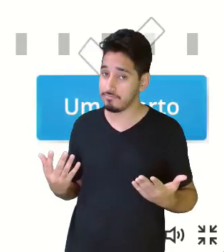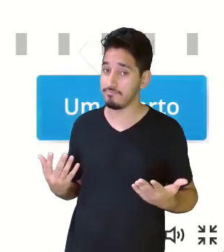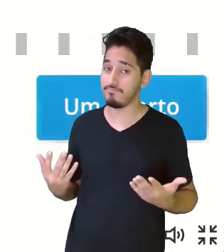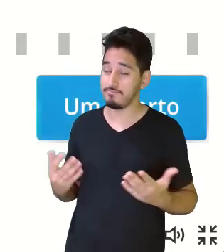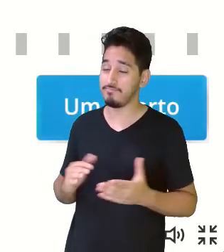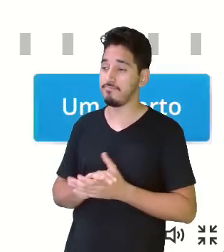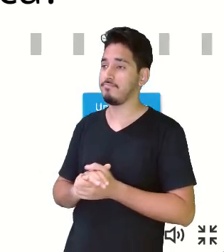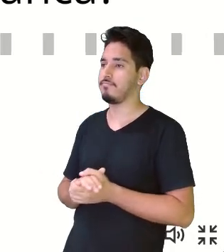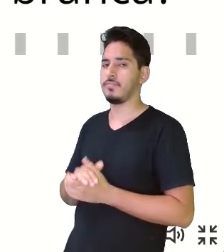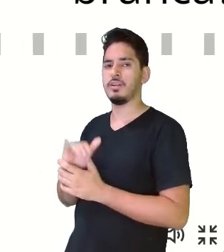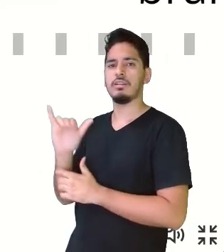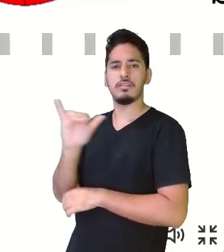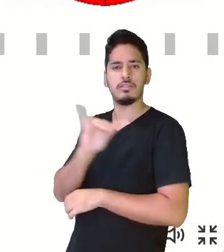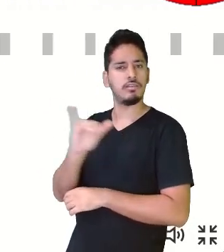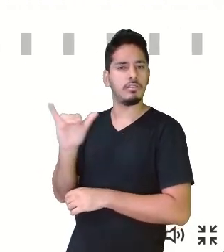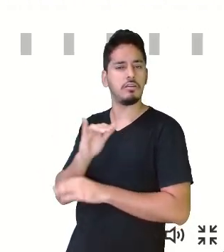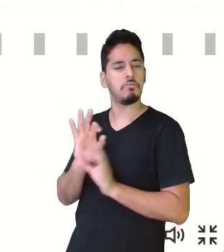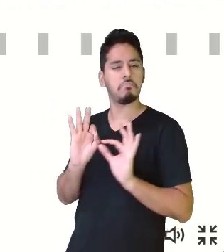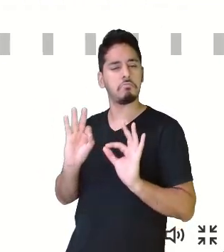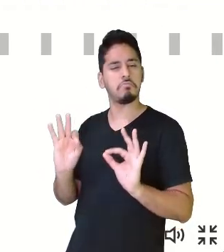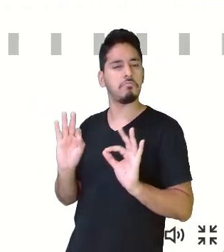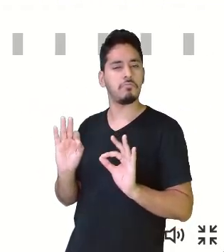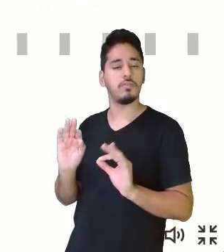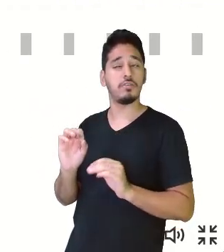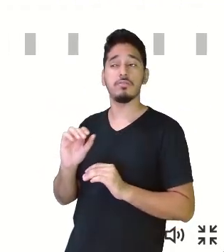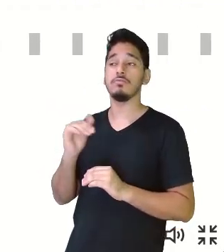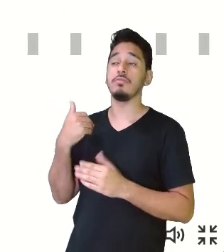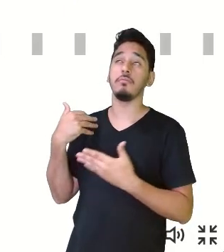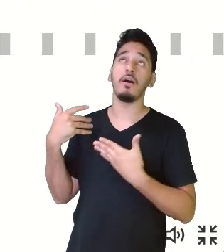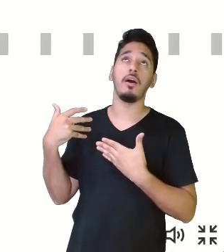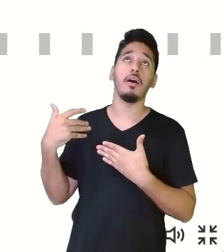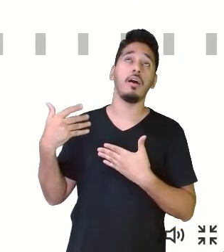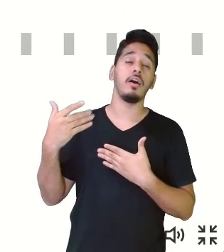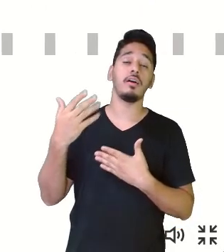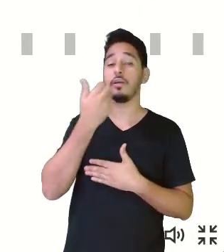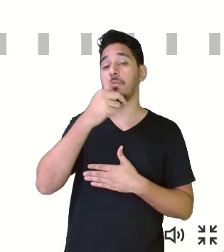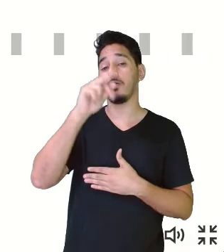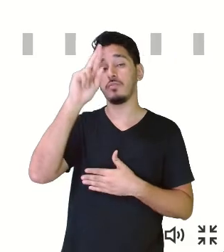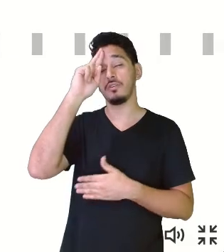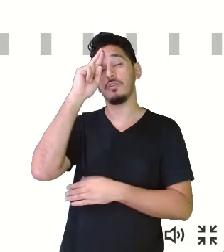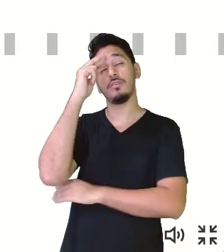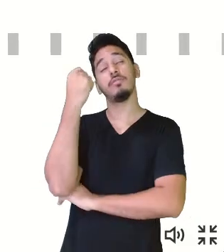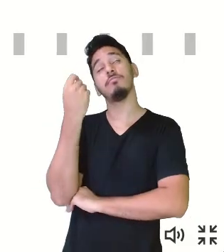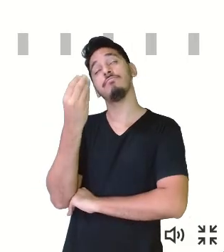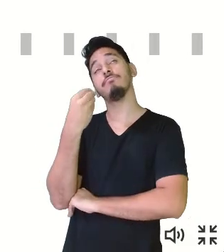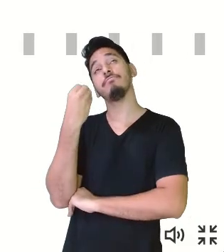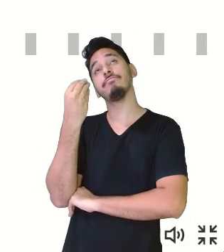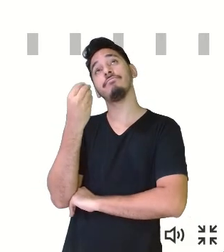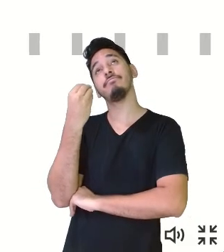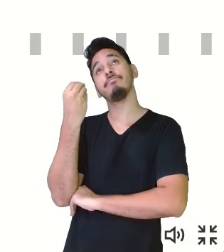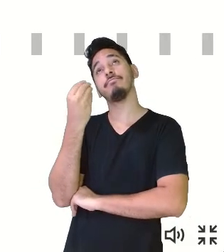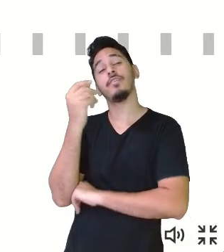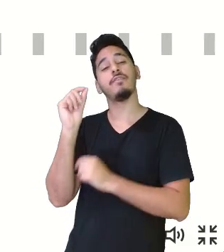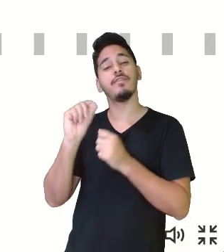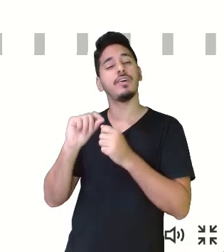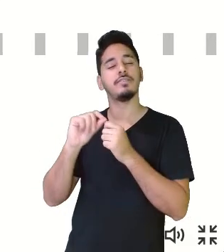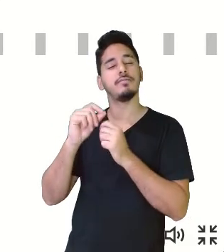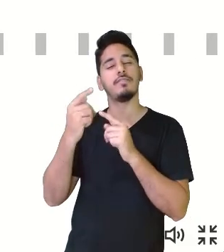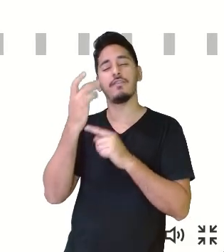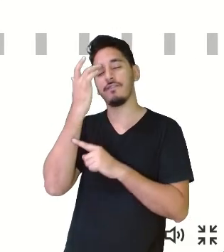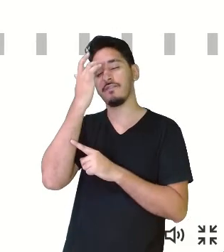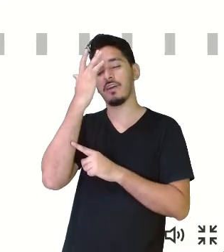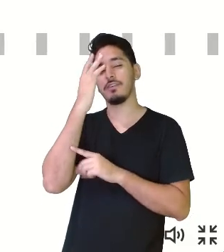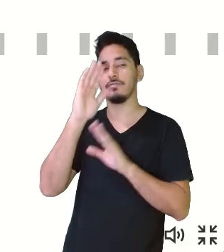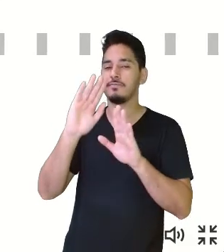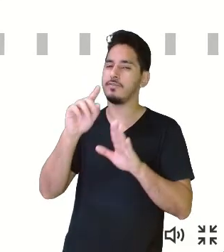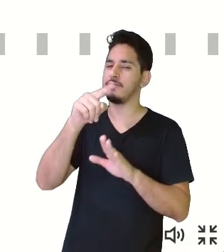1/4. Tranquilinho, né? Dá pra gente ficar até o meio-dia fazendo esse tipo de atividade, mas